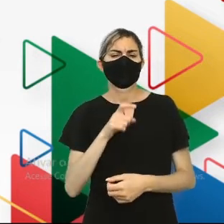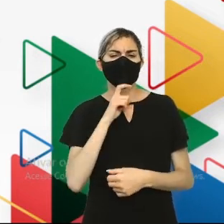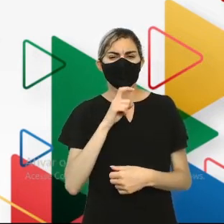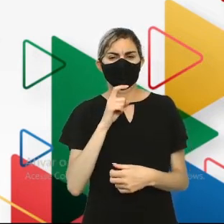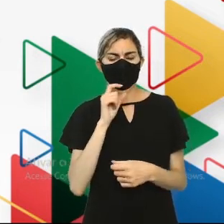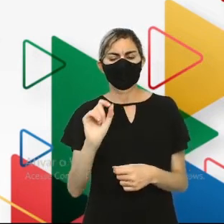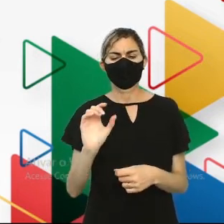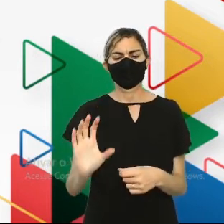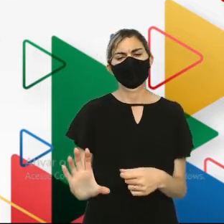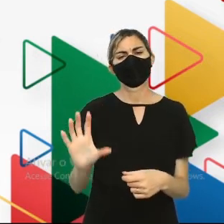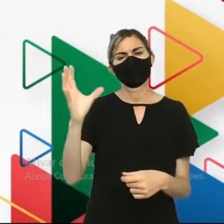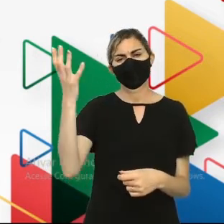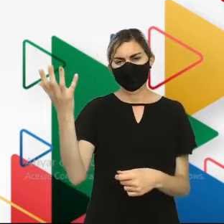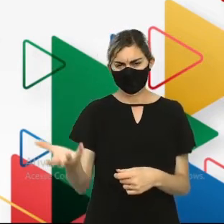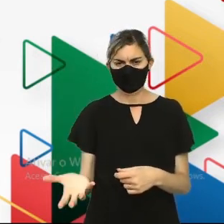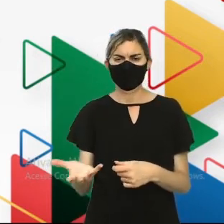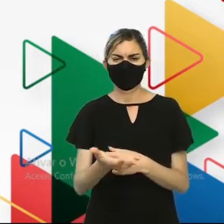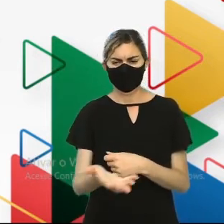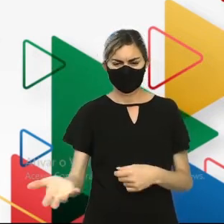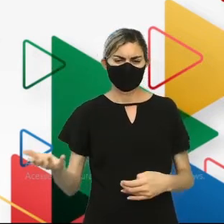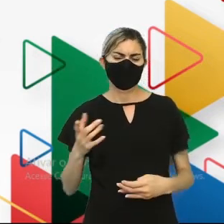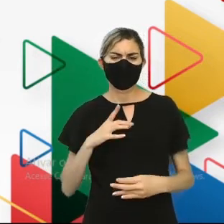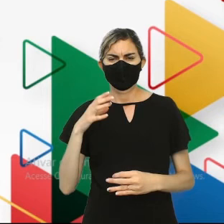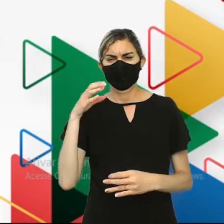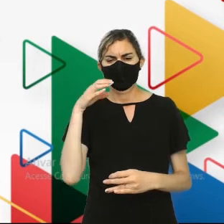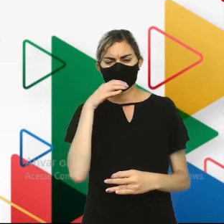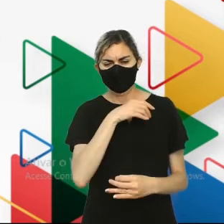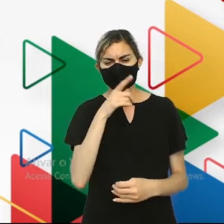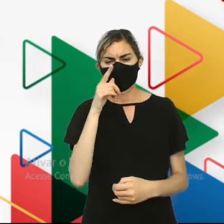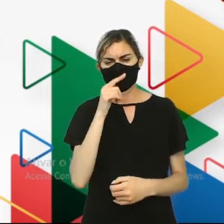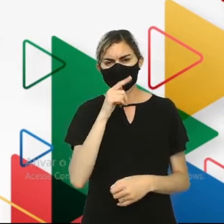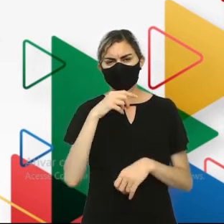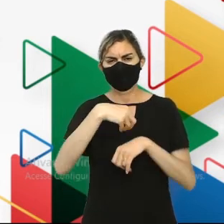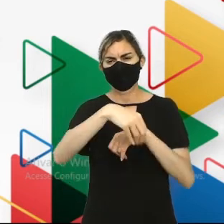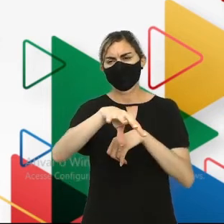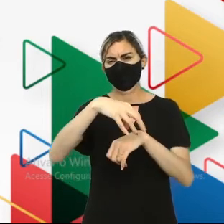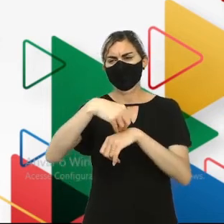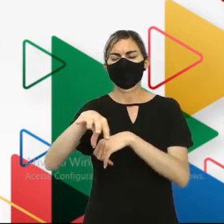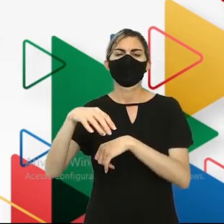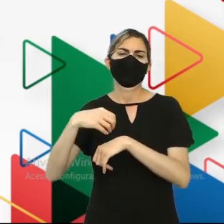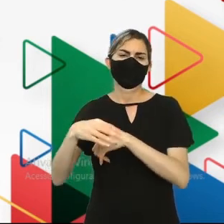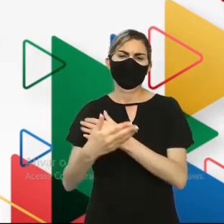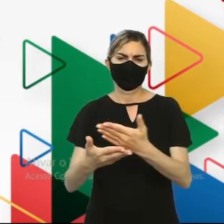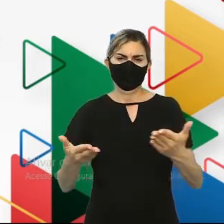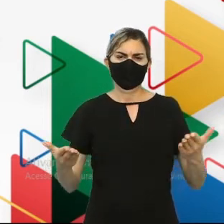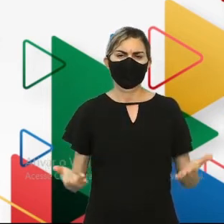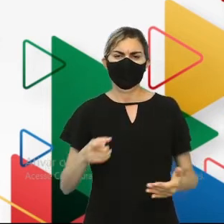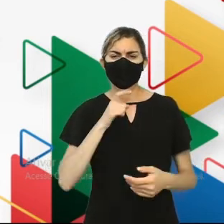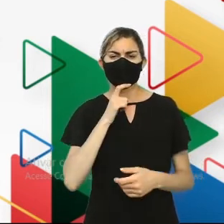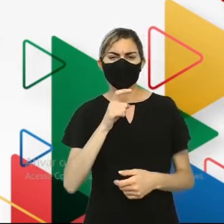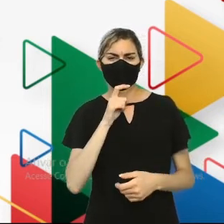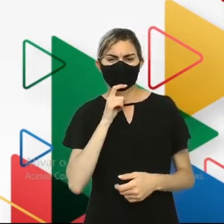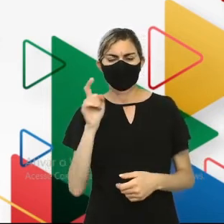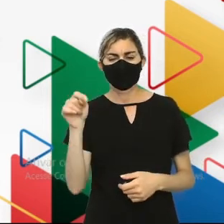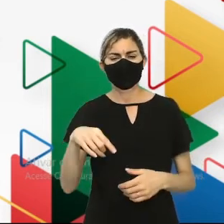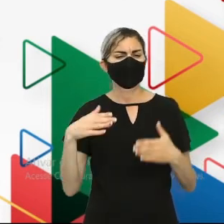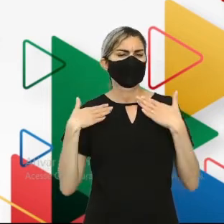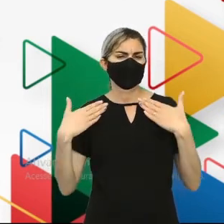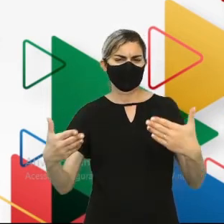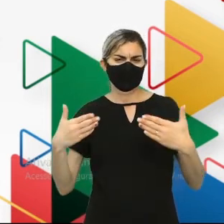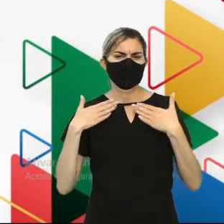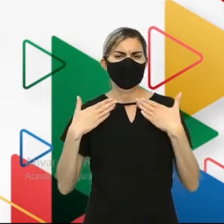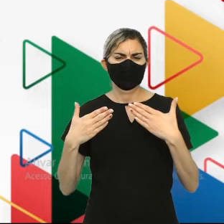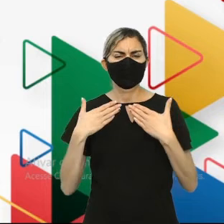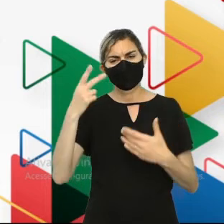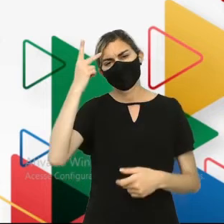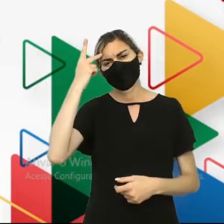que é que vai acontecer? A água quente vai ceder o quê para a água fria? Calor. Lá em